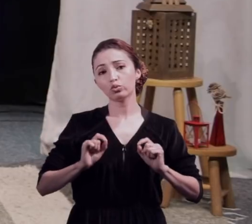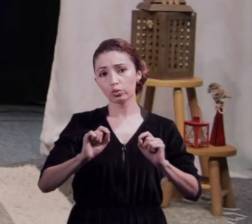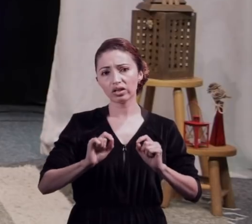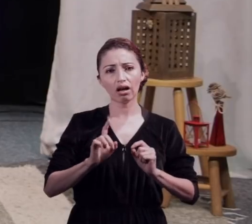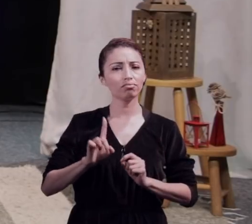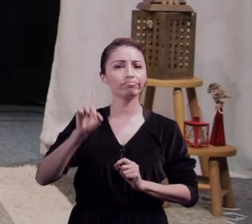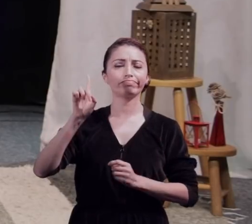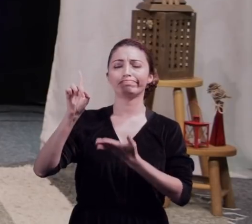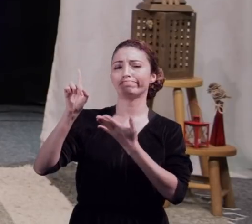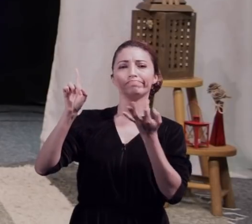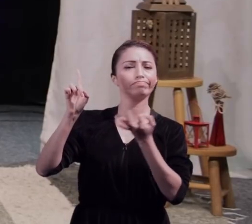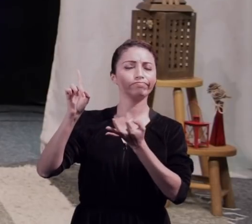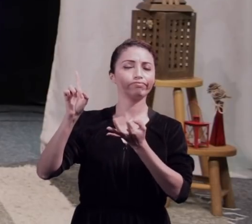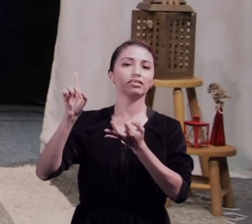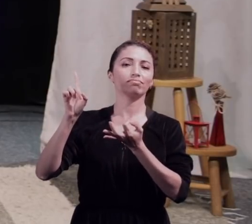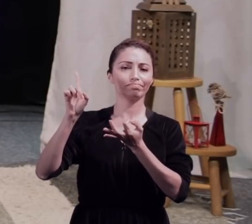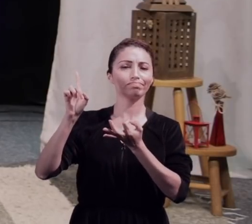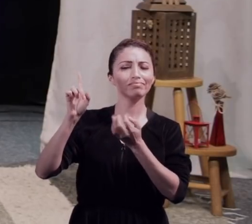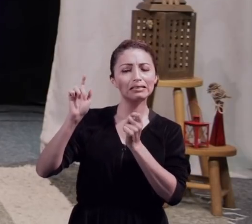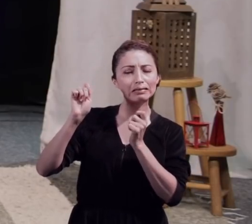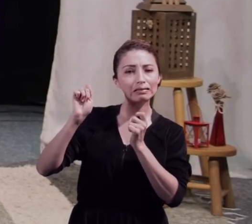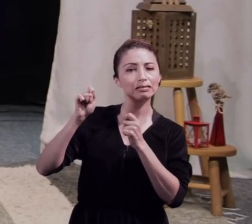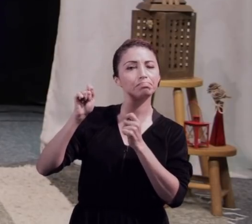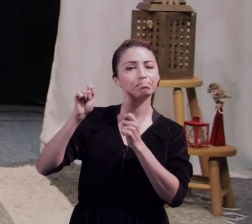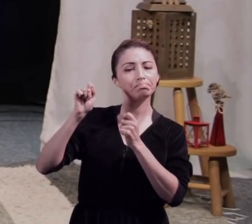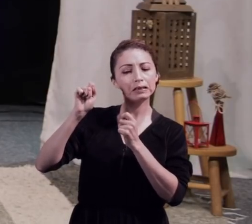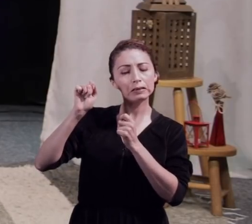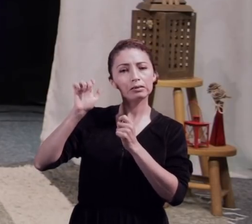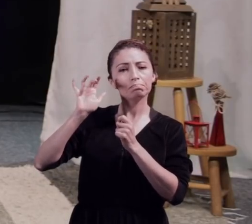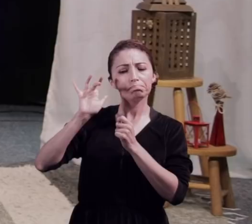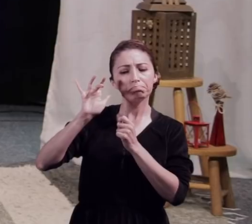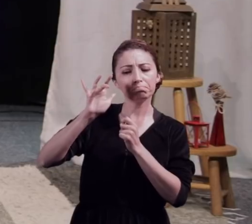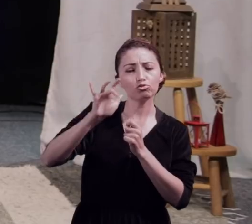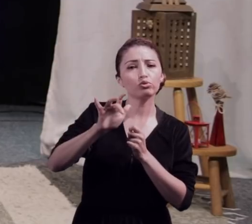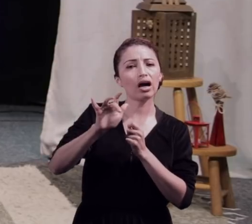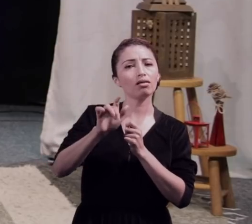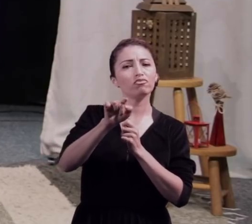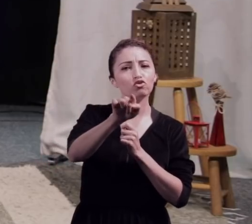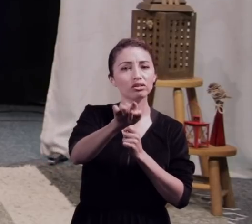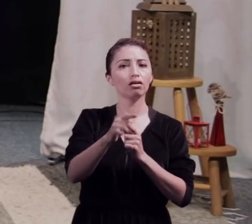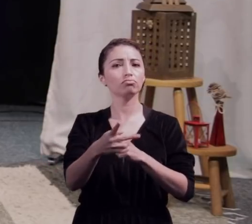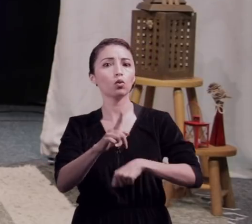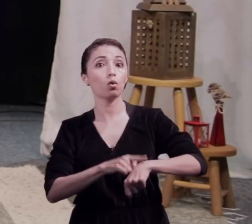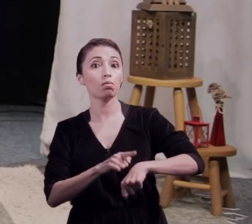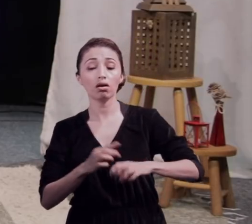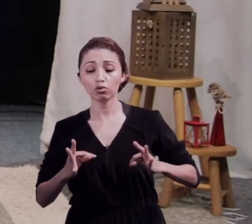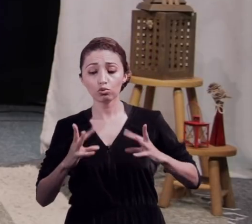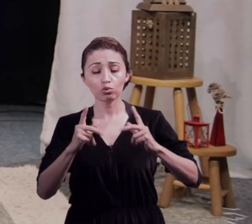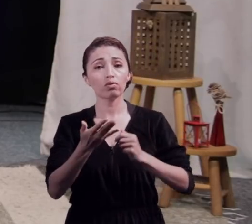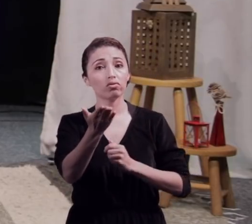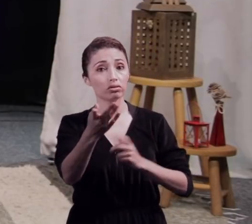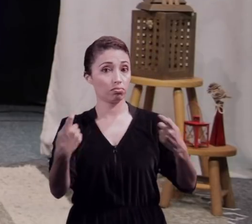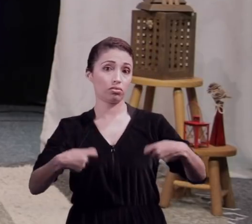é suficiente para chegar exatamente no seu mundo, no seu momento, na sua